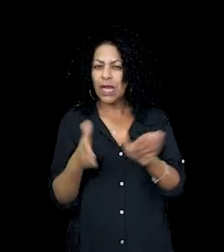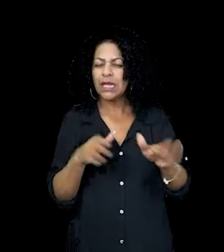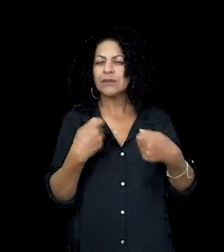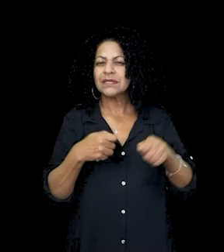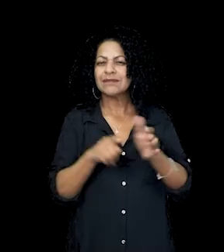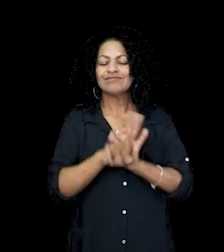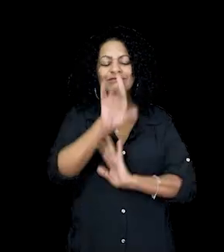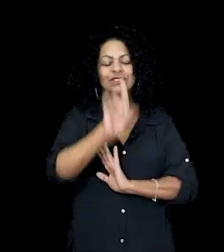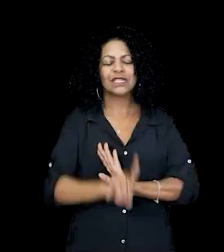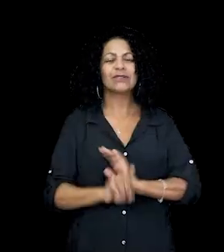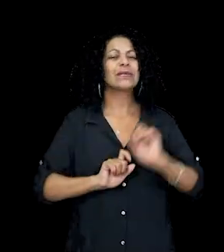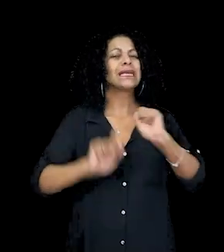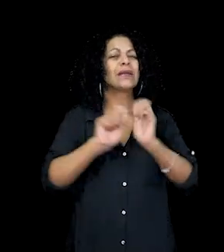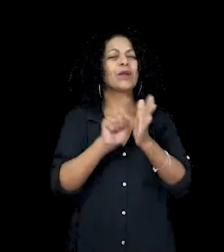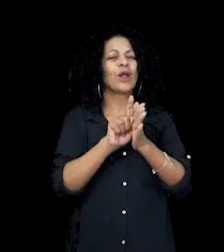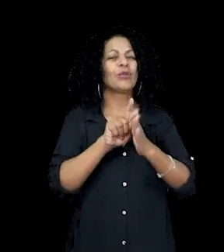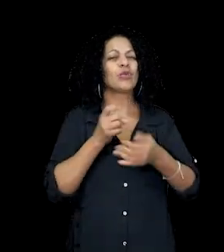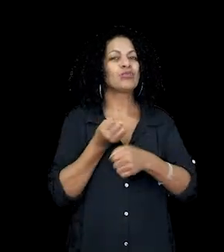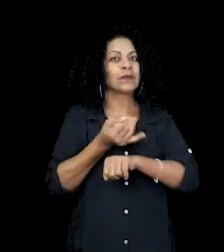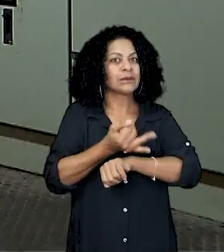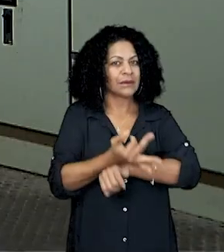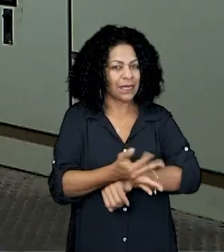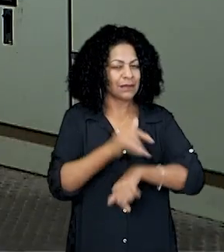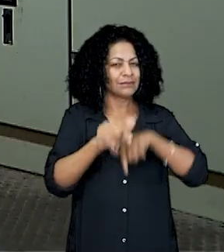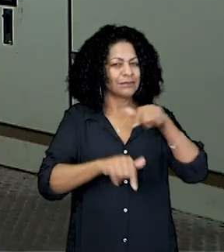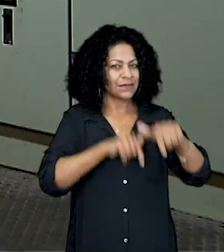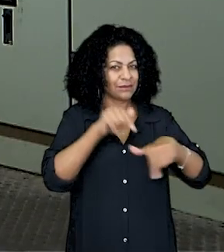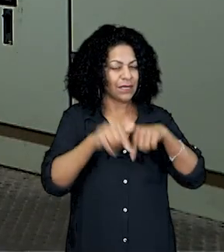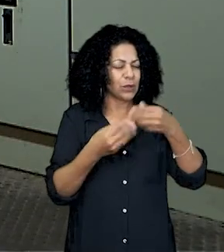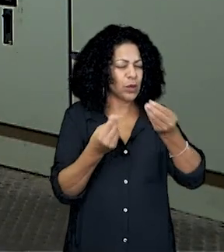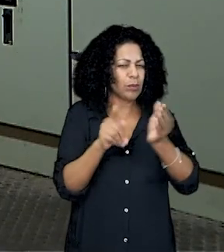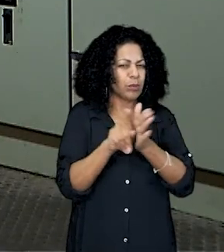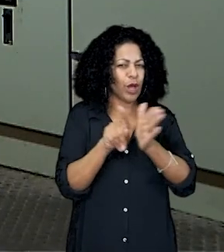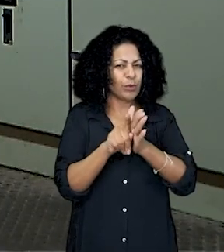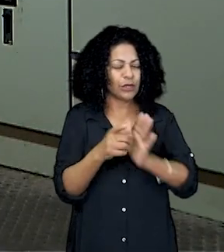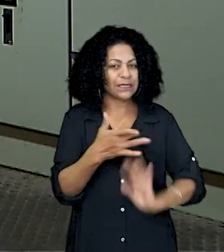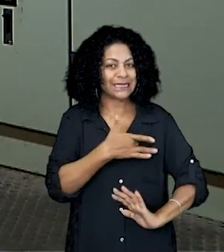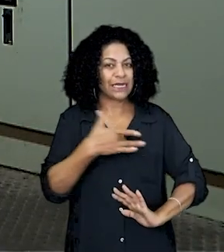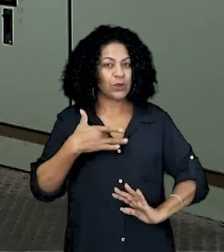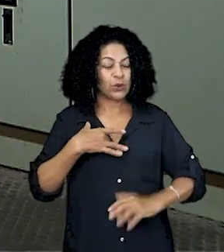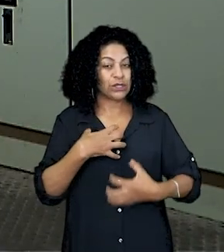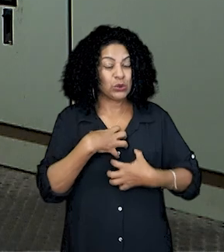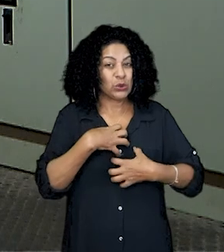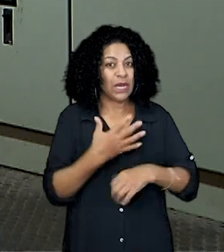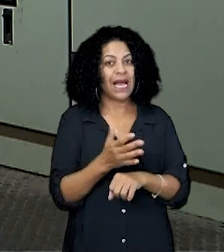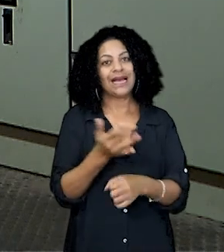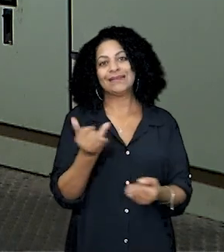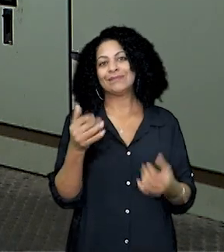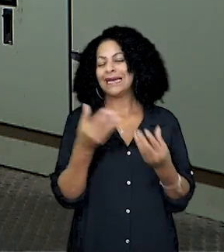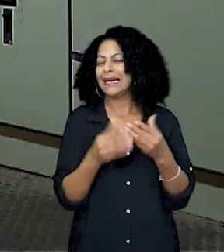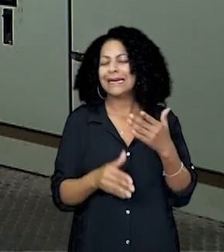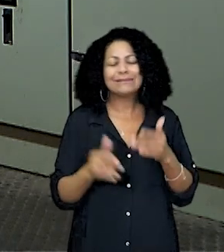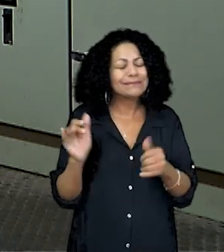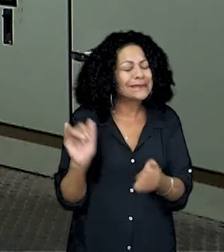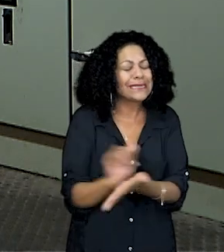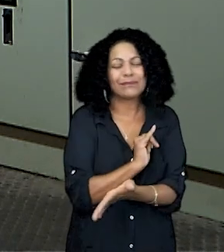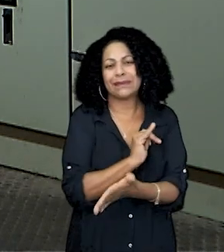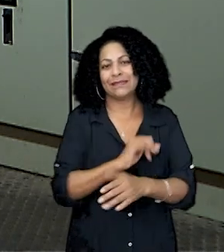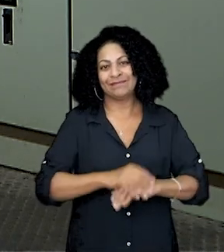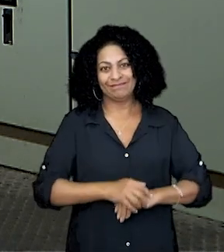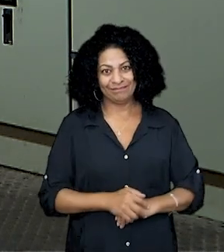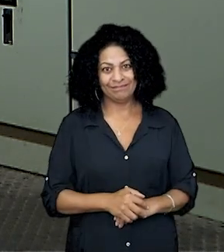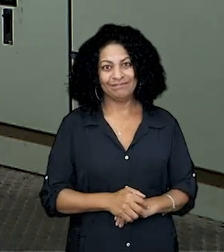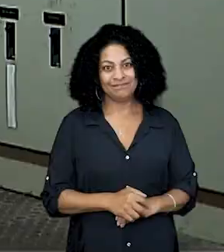vamos falar dos direitos de quem trabalha à noite e como essa rotina impacta a saúde e a qualidade de vida